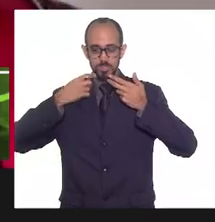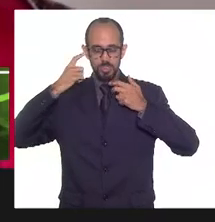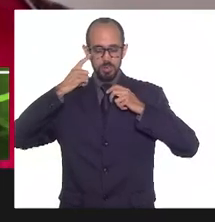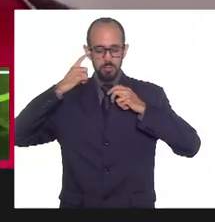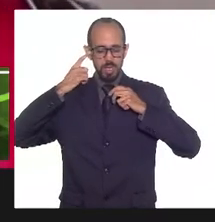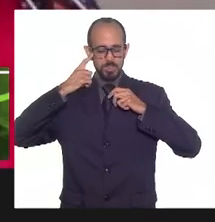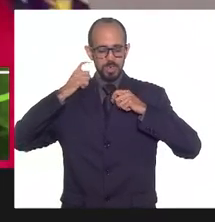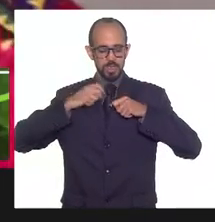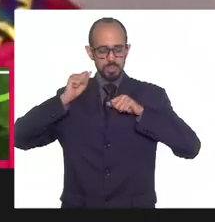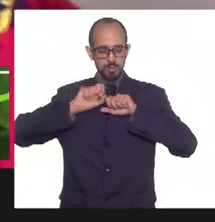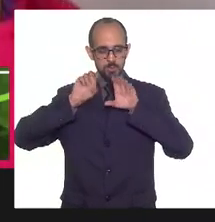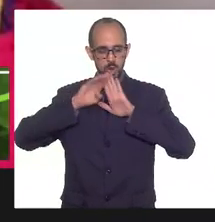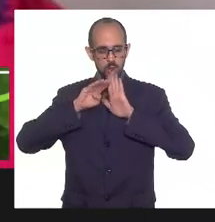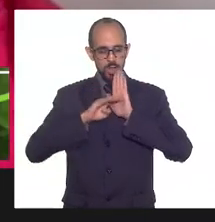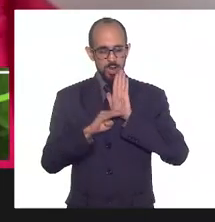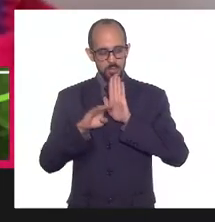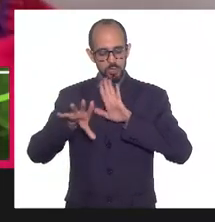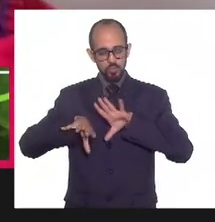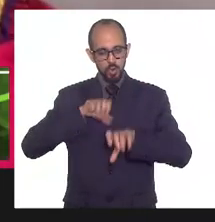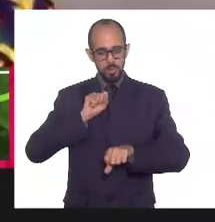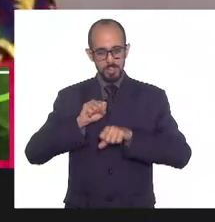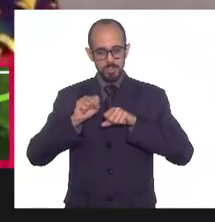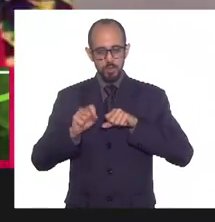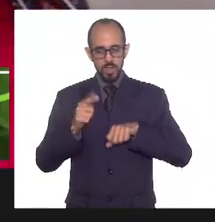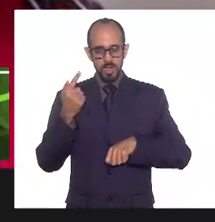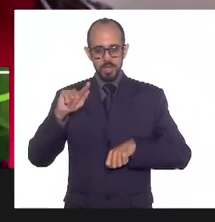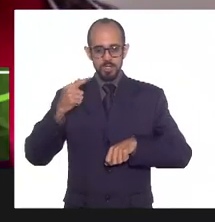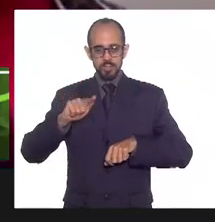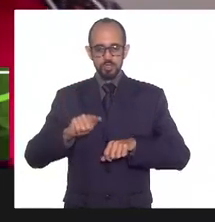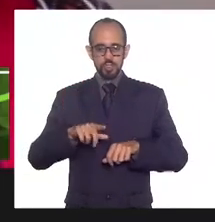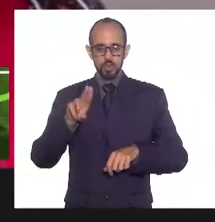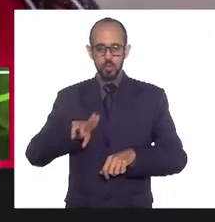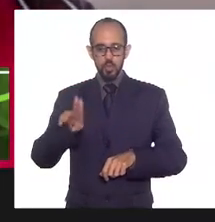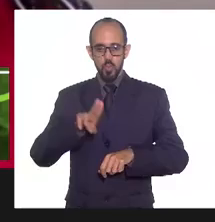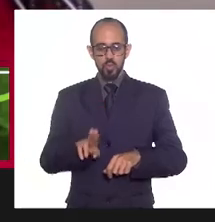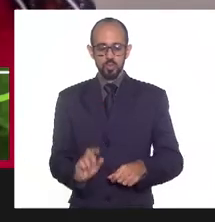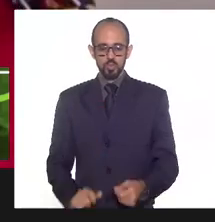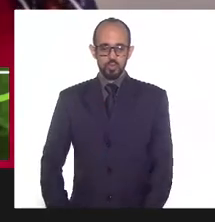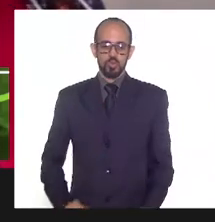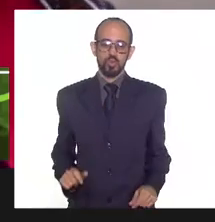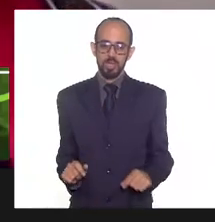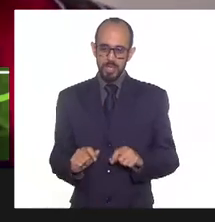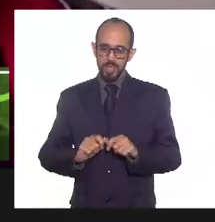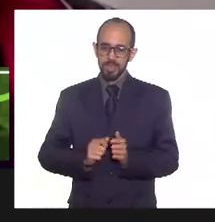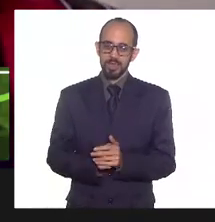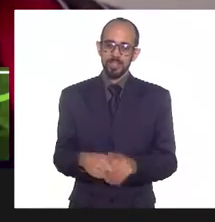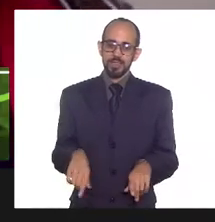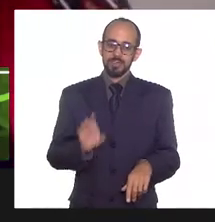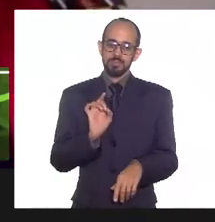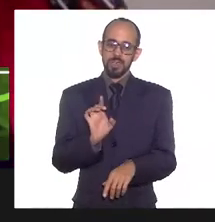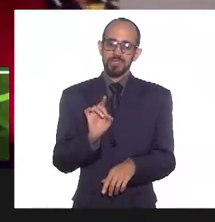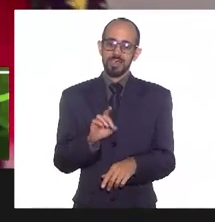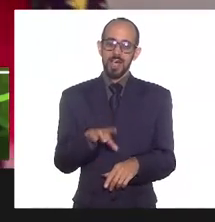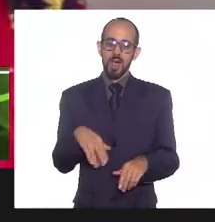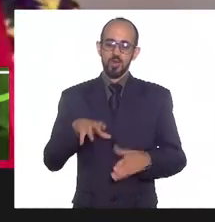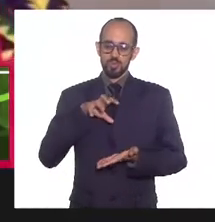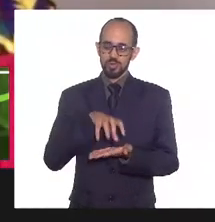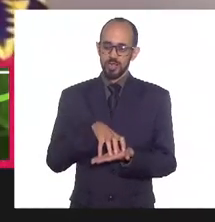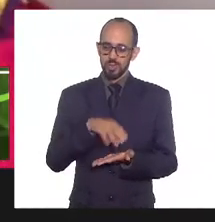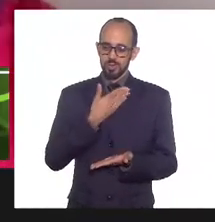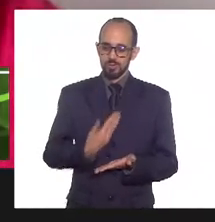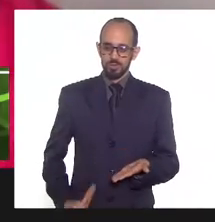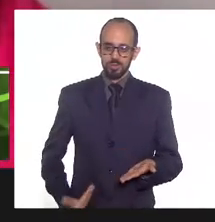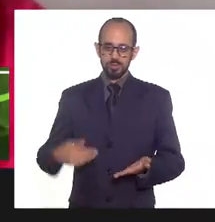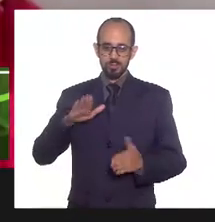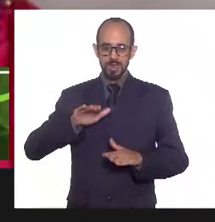formação a garantia da sessão do uso da abertura em especial dos equipamentos públicos mas a secretaria